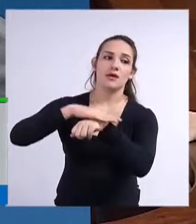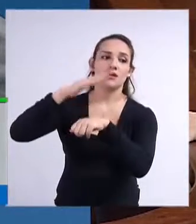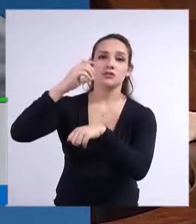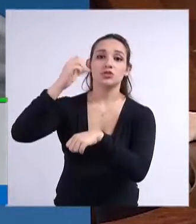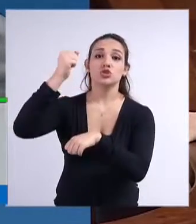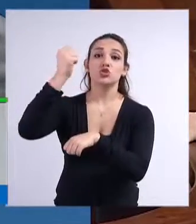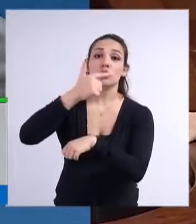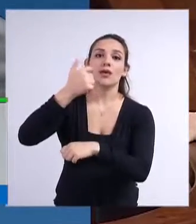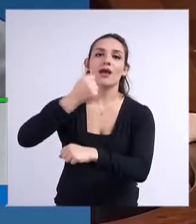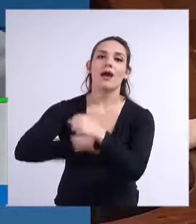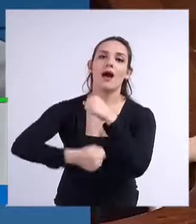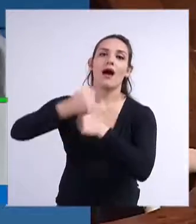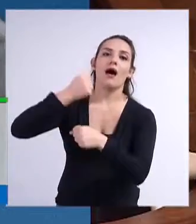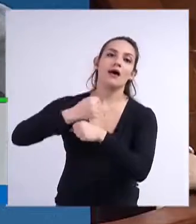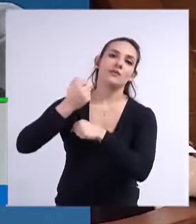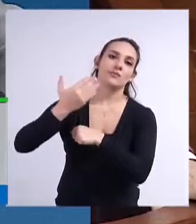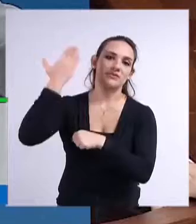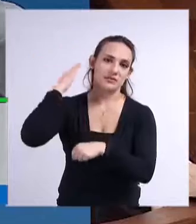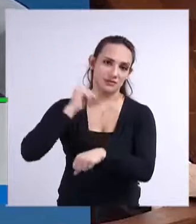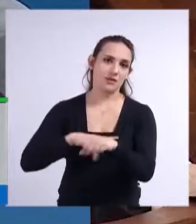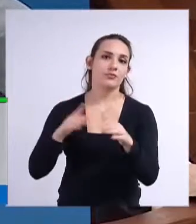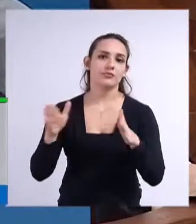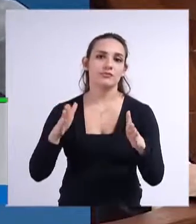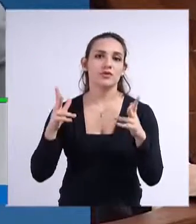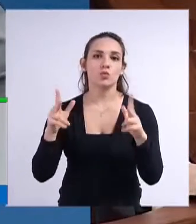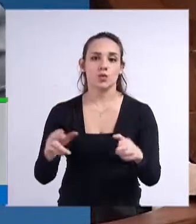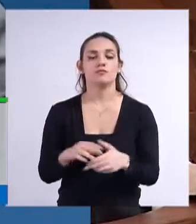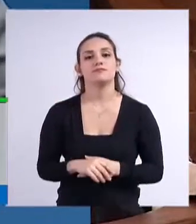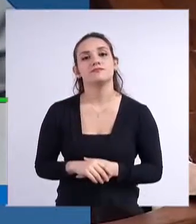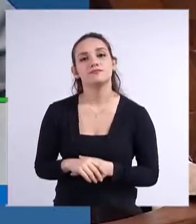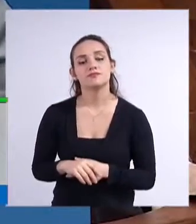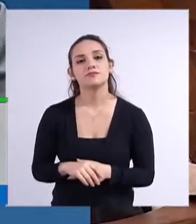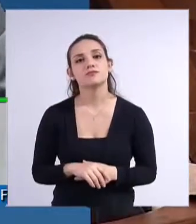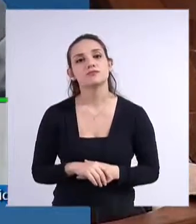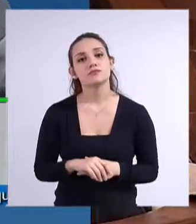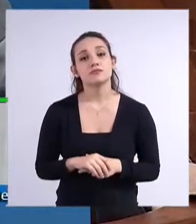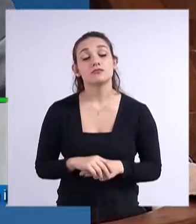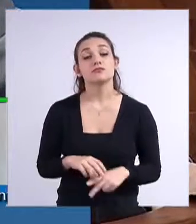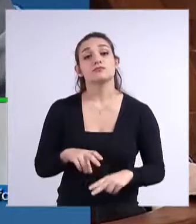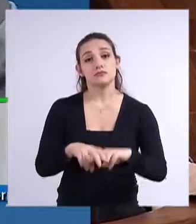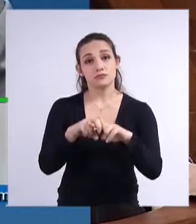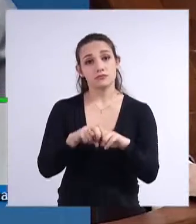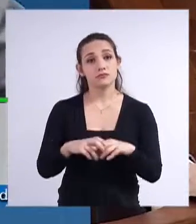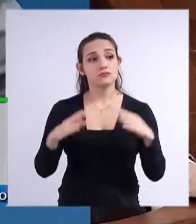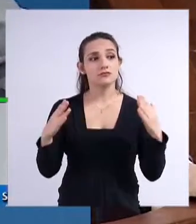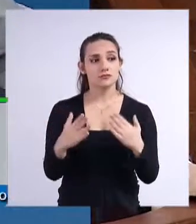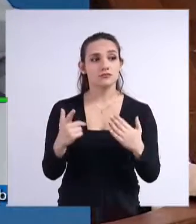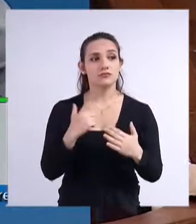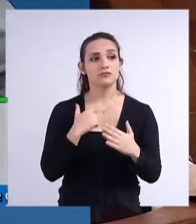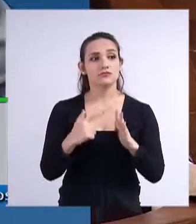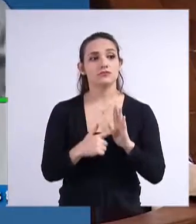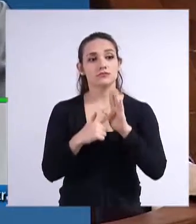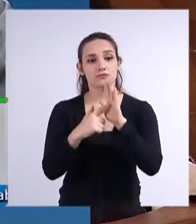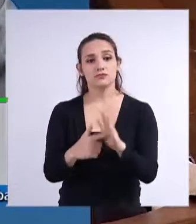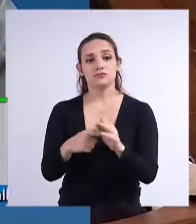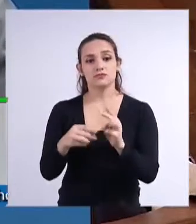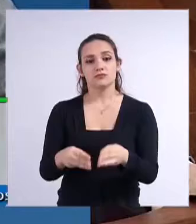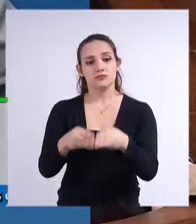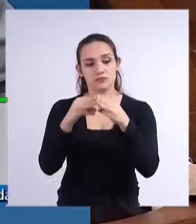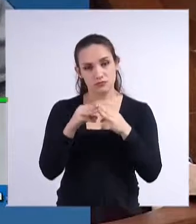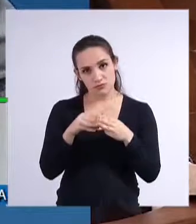mesmo período do ano passado. E apresentei aqui nesta casa a